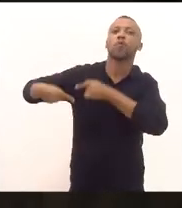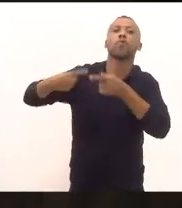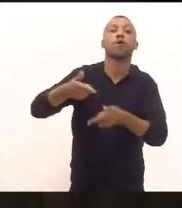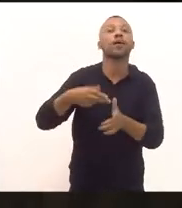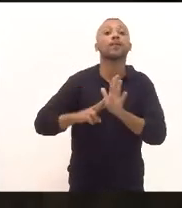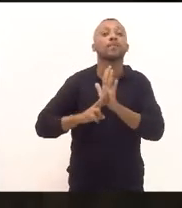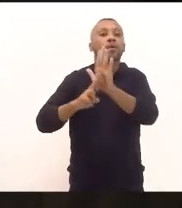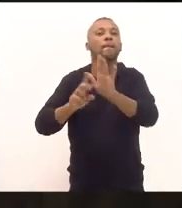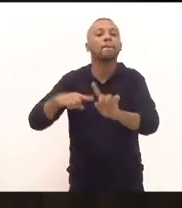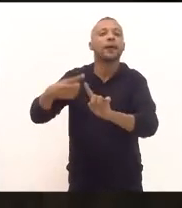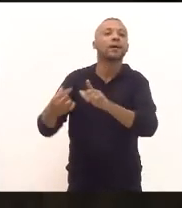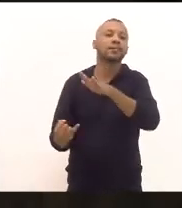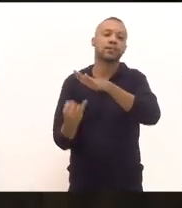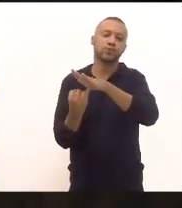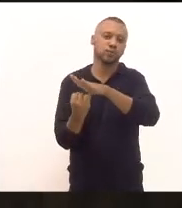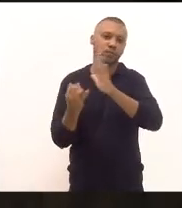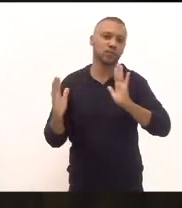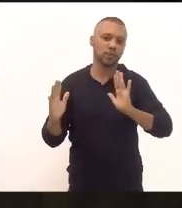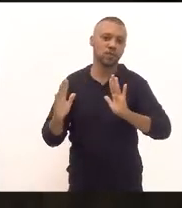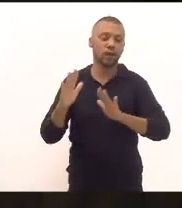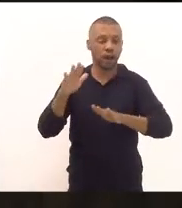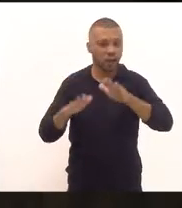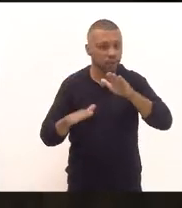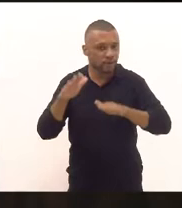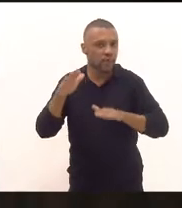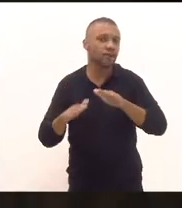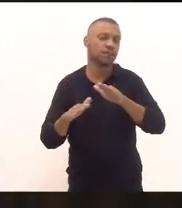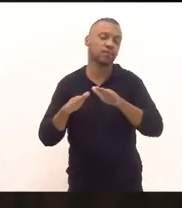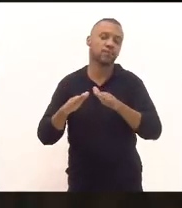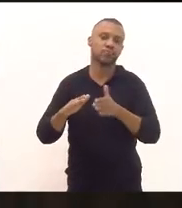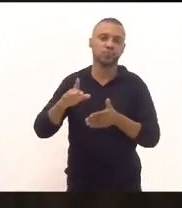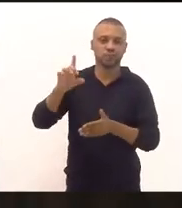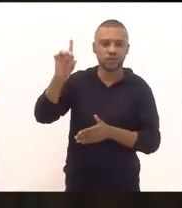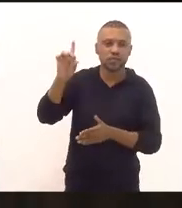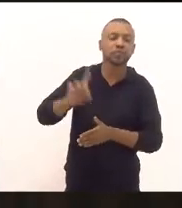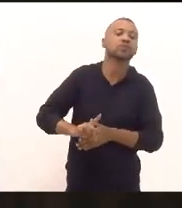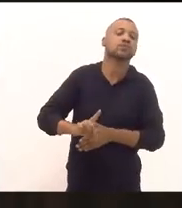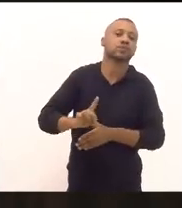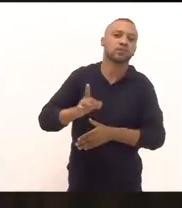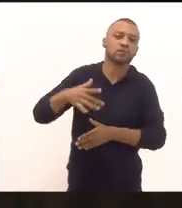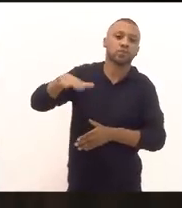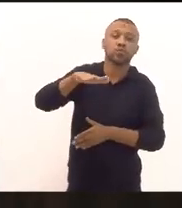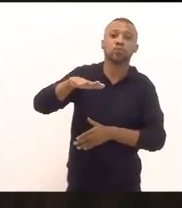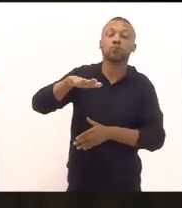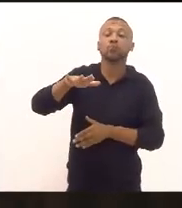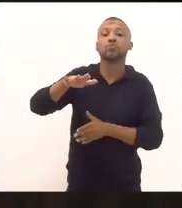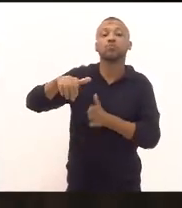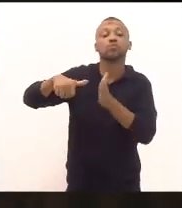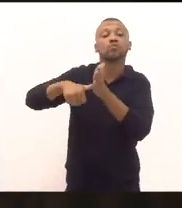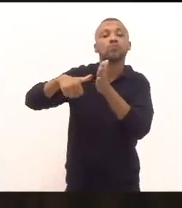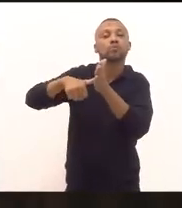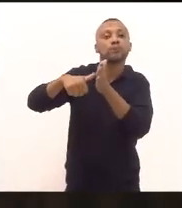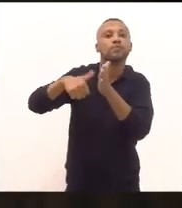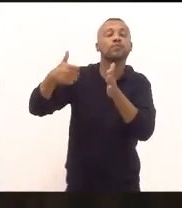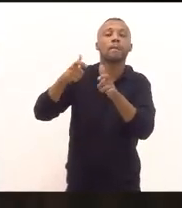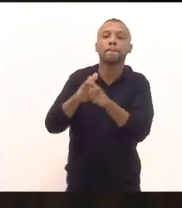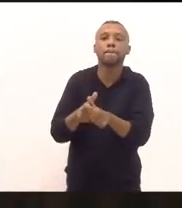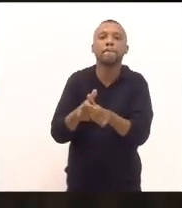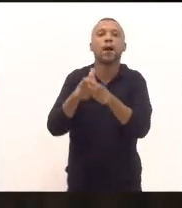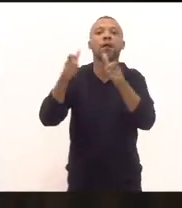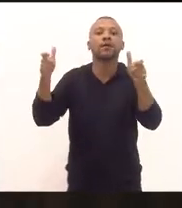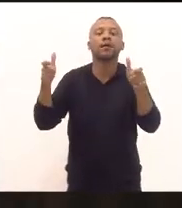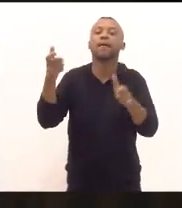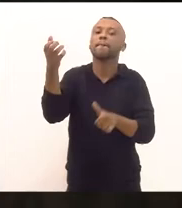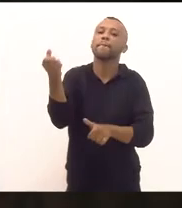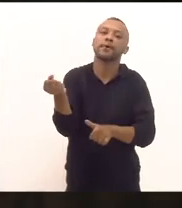representações institucionais muitas vezes e a direção dois clubes são mais majoritariamente